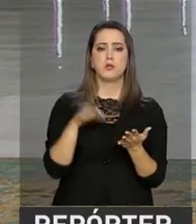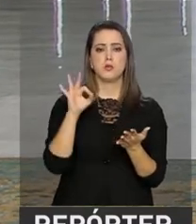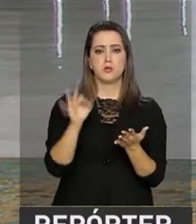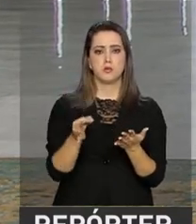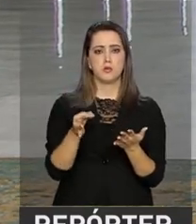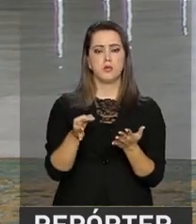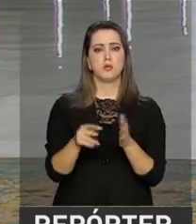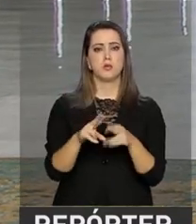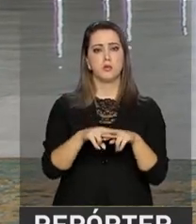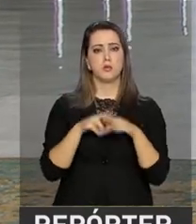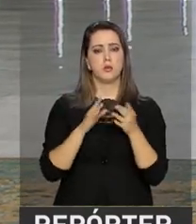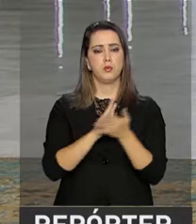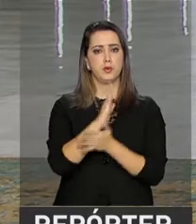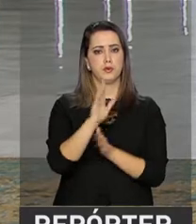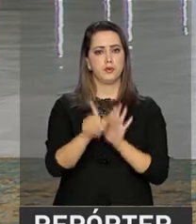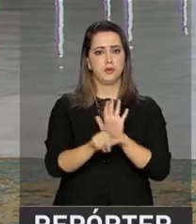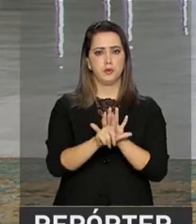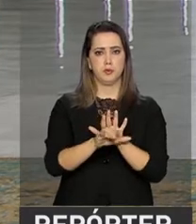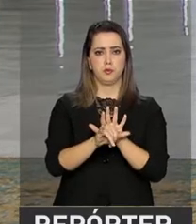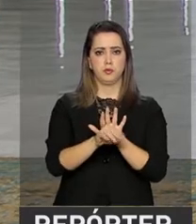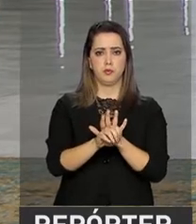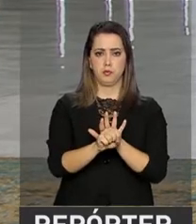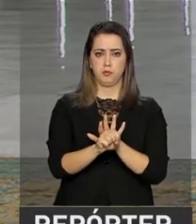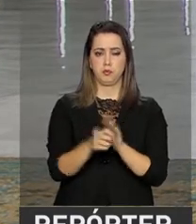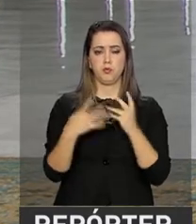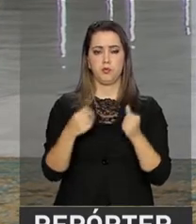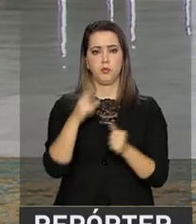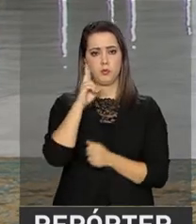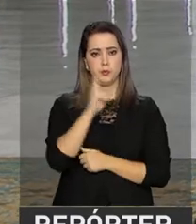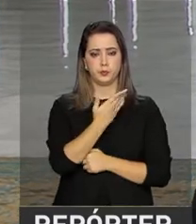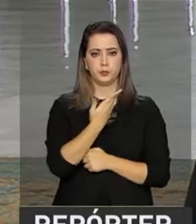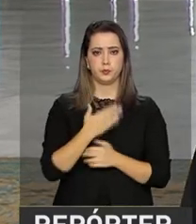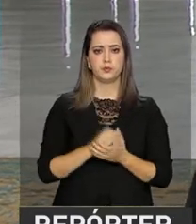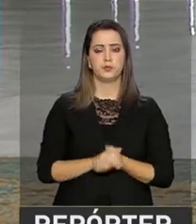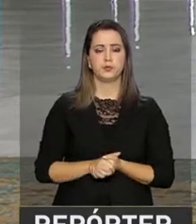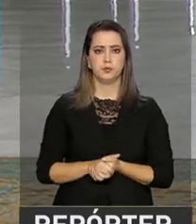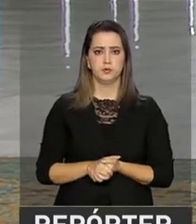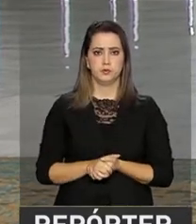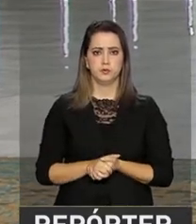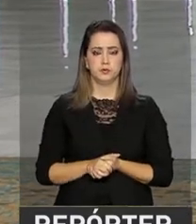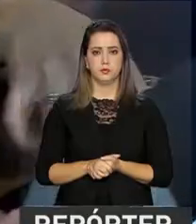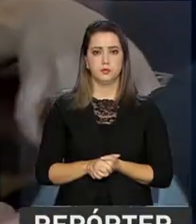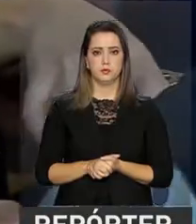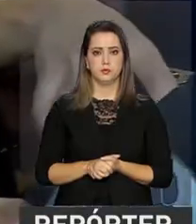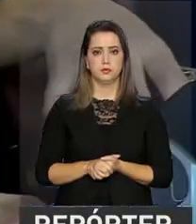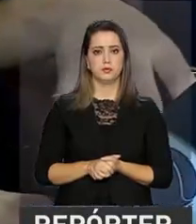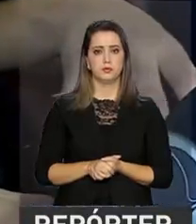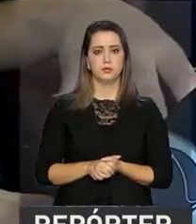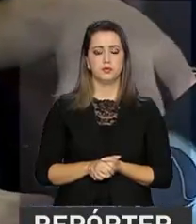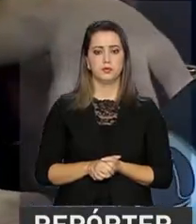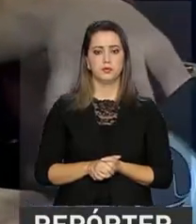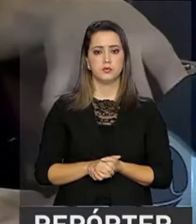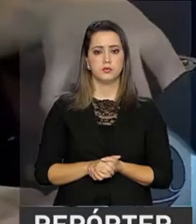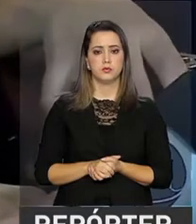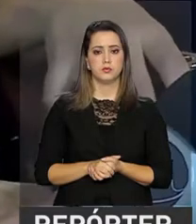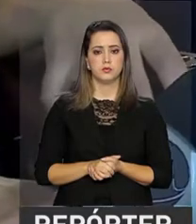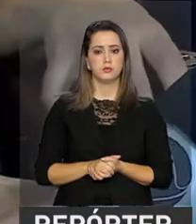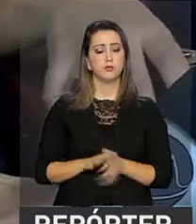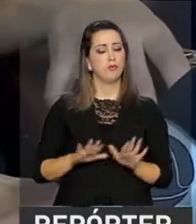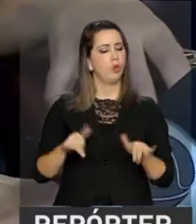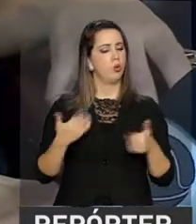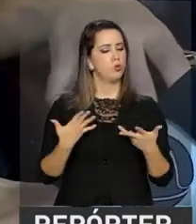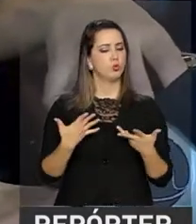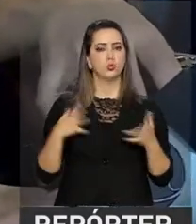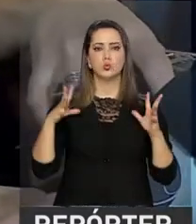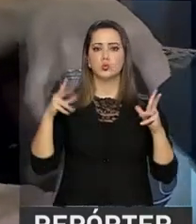da reforma vamos orientar um trecho dessa entrevista do presidente michel temer vamos ouvir estão todos entusiasmados